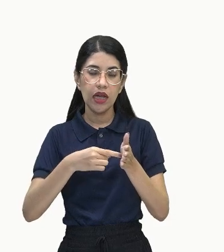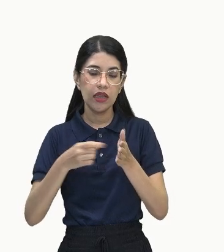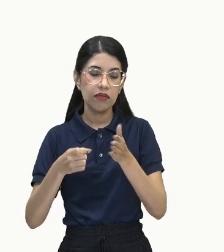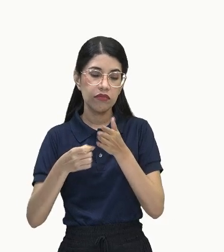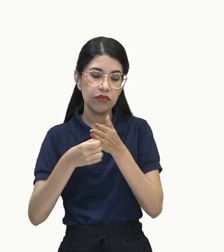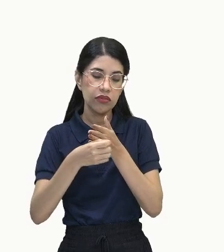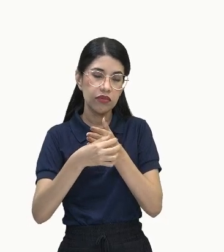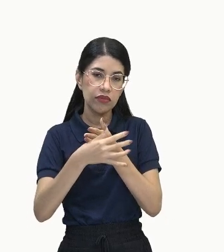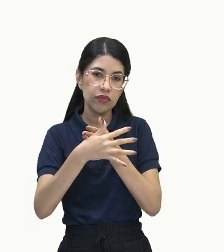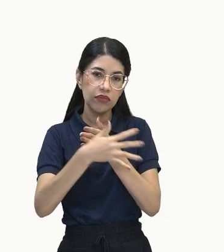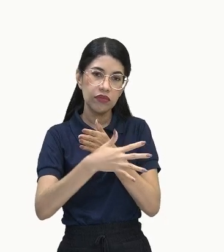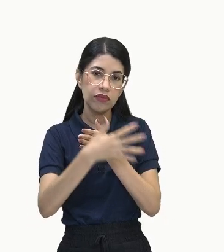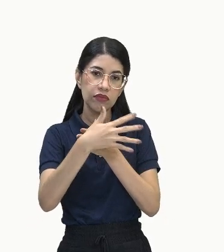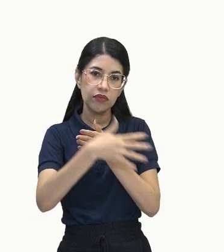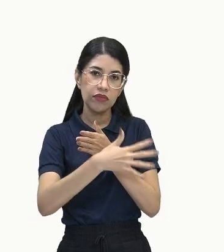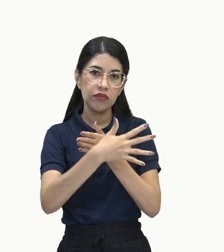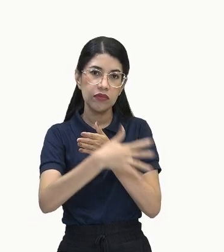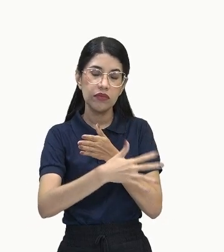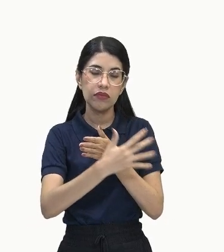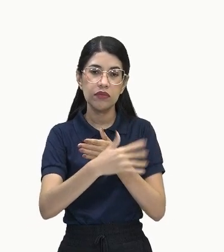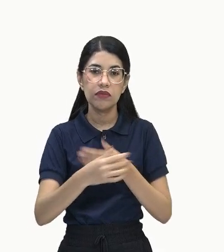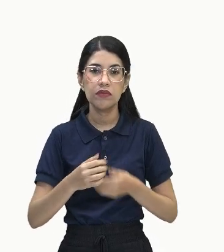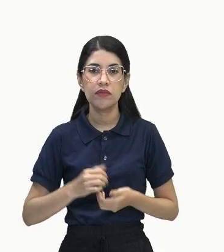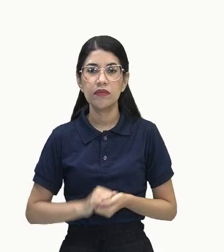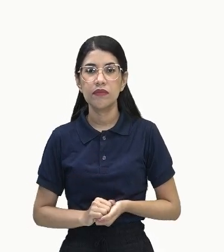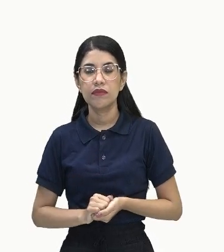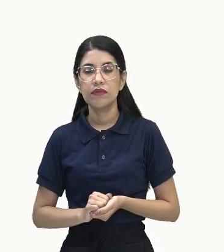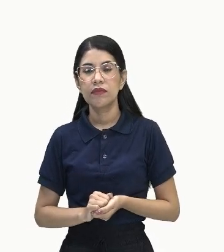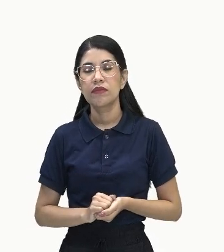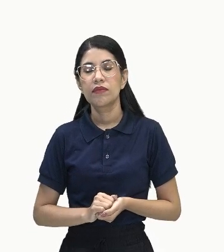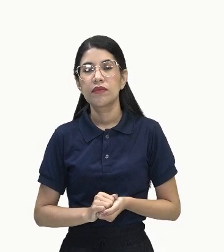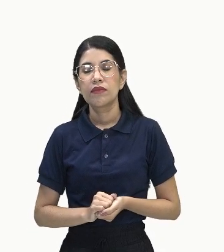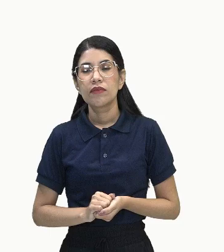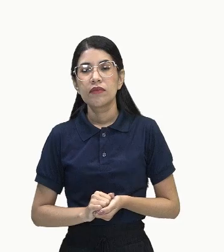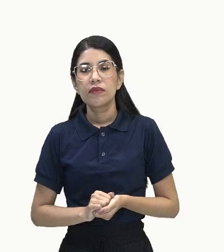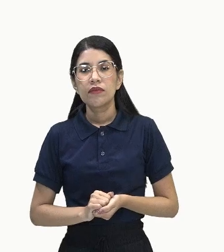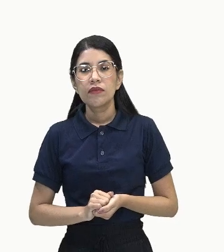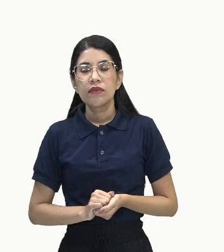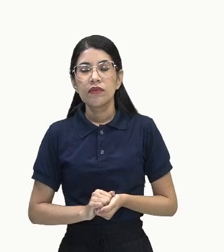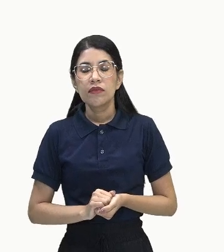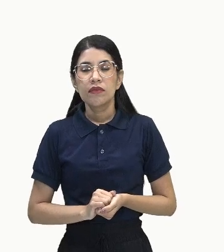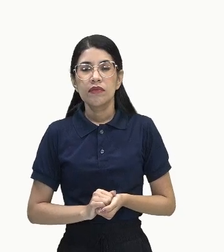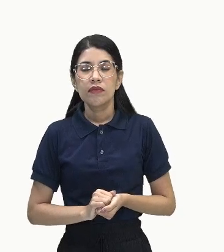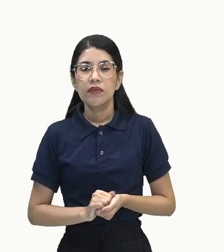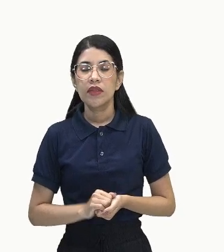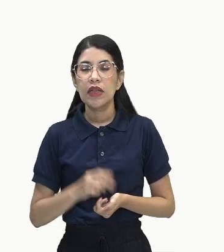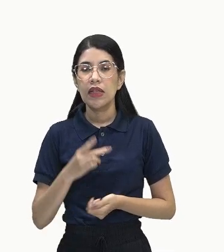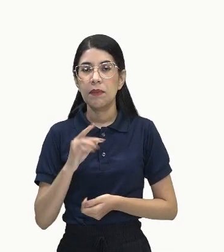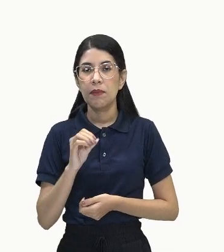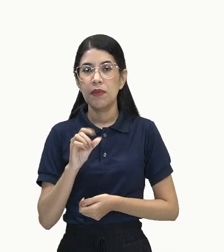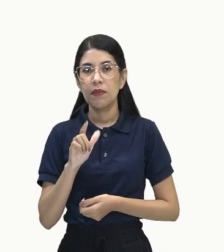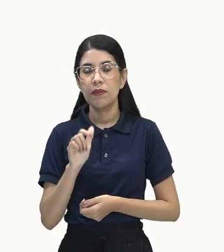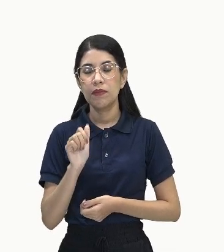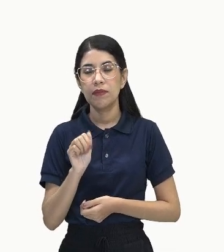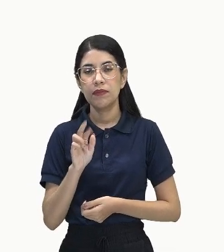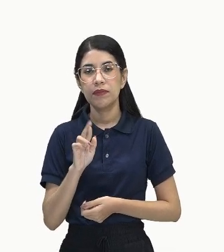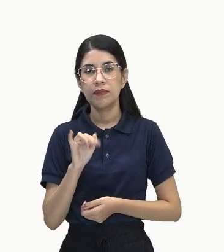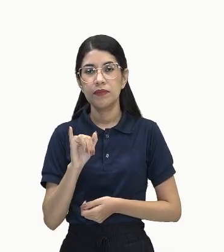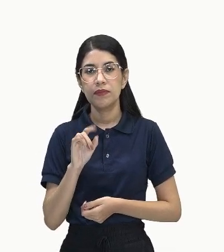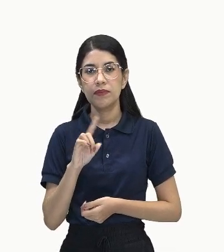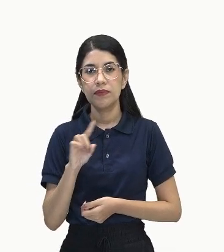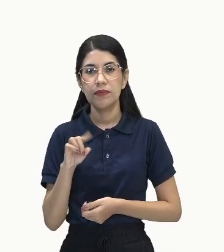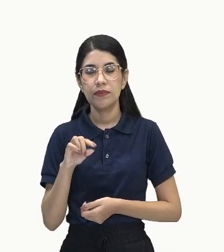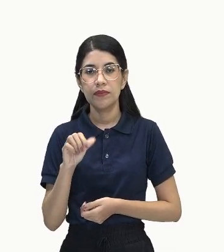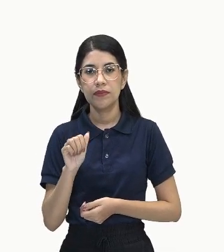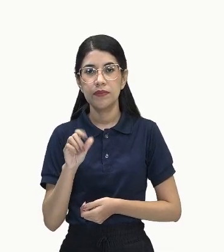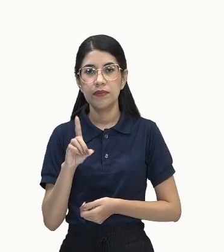ela sai filtrada em uma só direção, tá certo? Ela sai polarizada, como a gente diz.